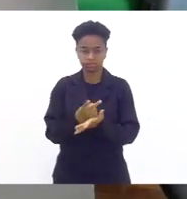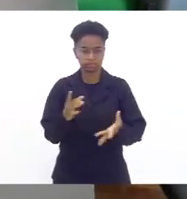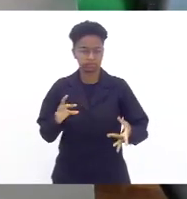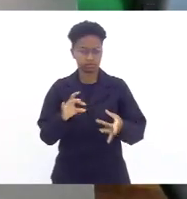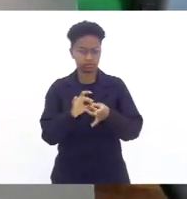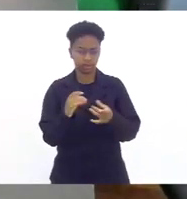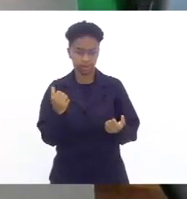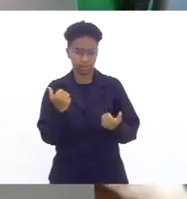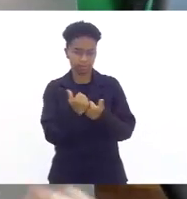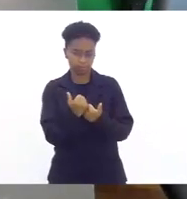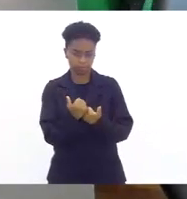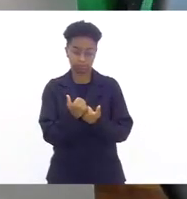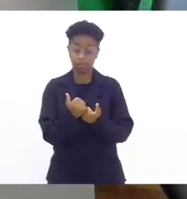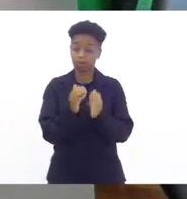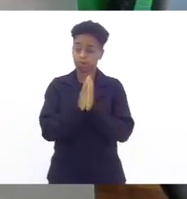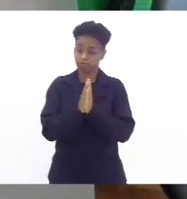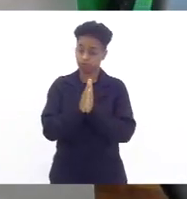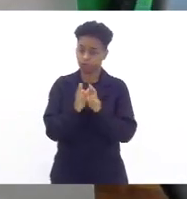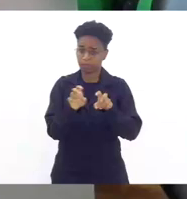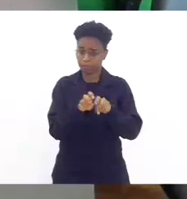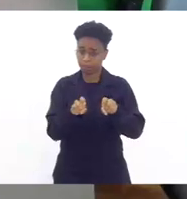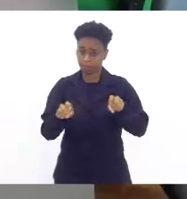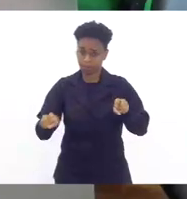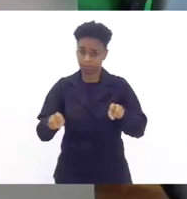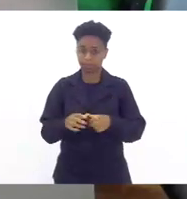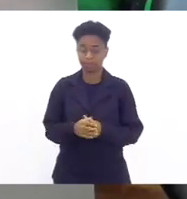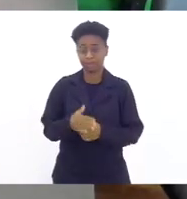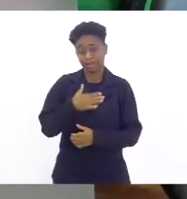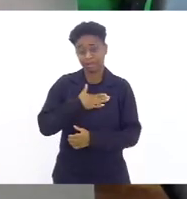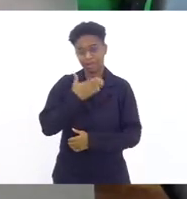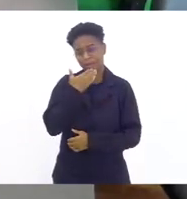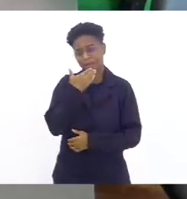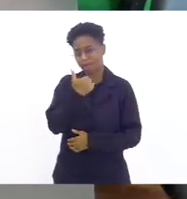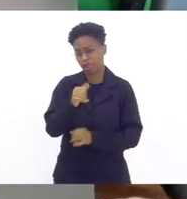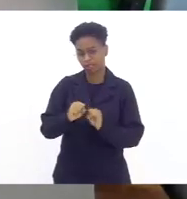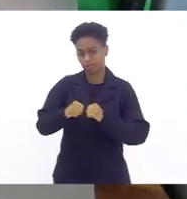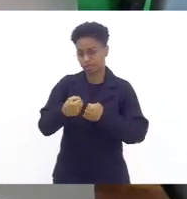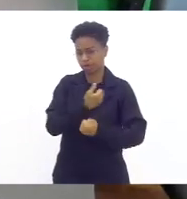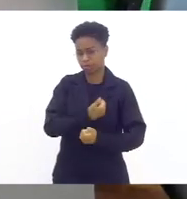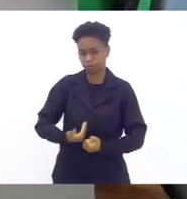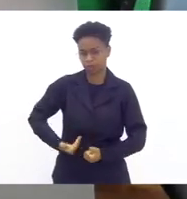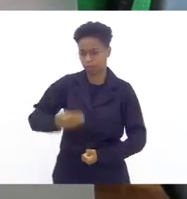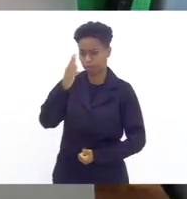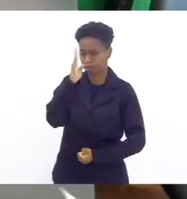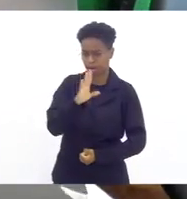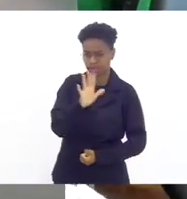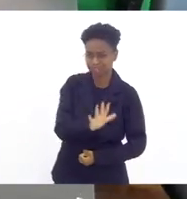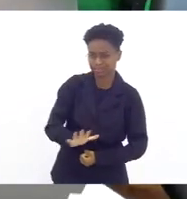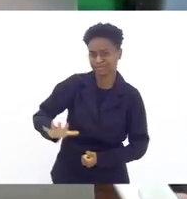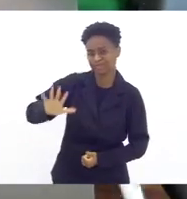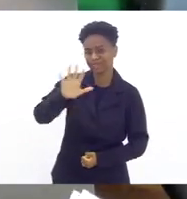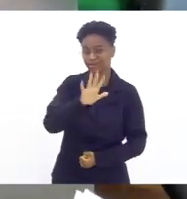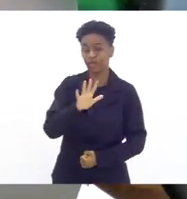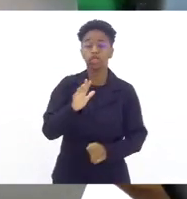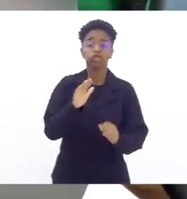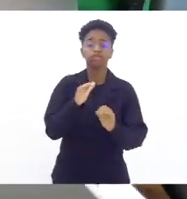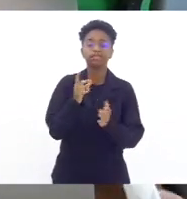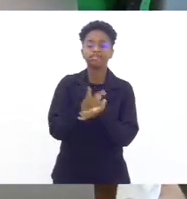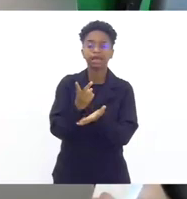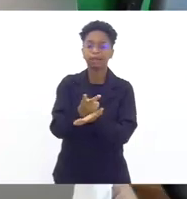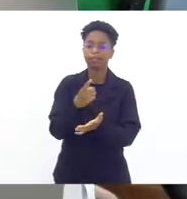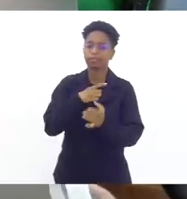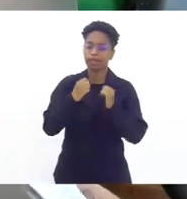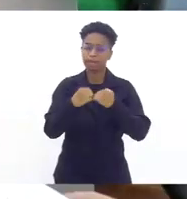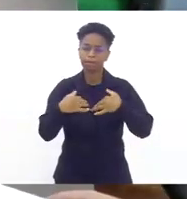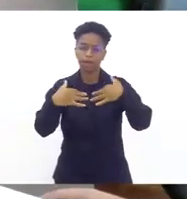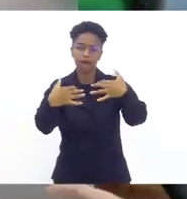favor compor aqui a mesa para mim a melhor Defensoria Pública do Brasil tudo que audiência que a gente faz